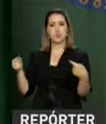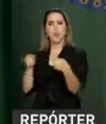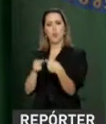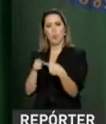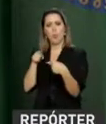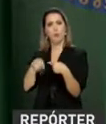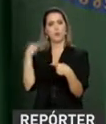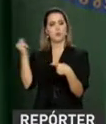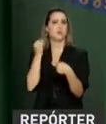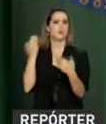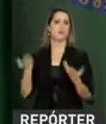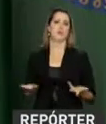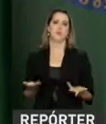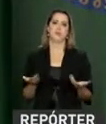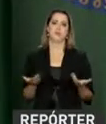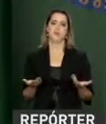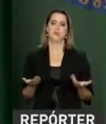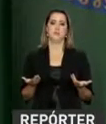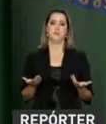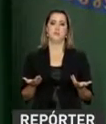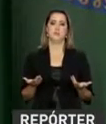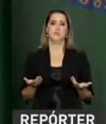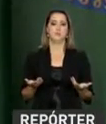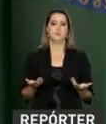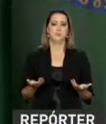a sua dimensão.